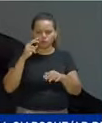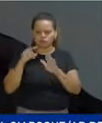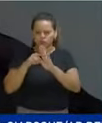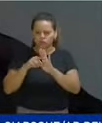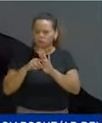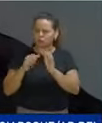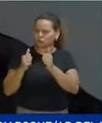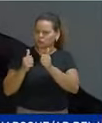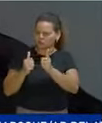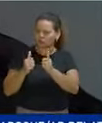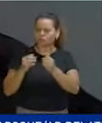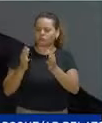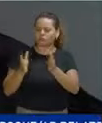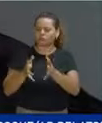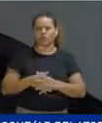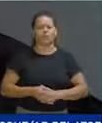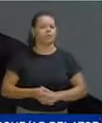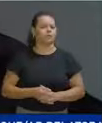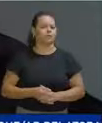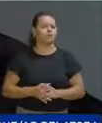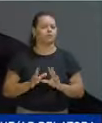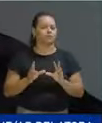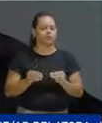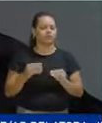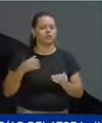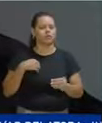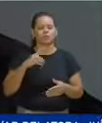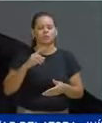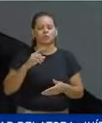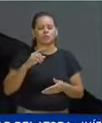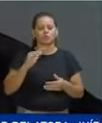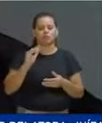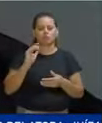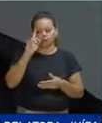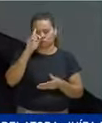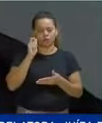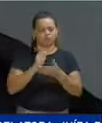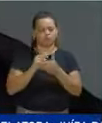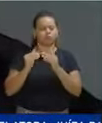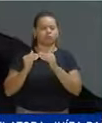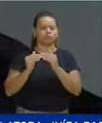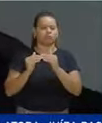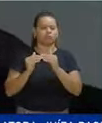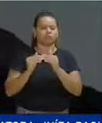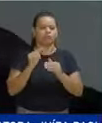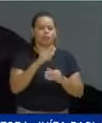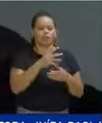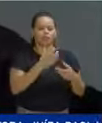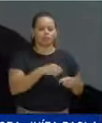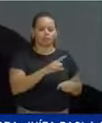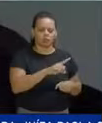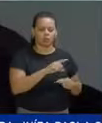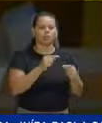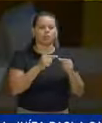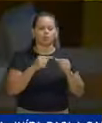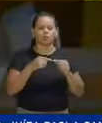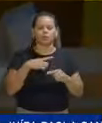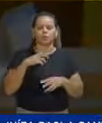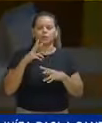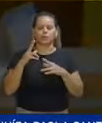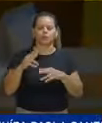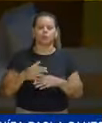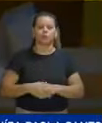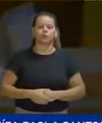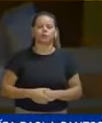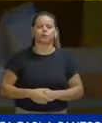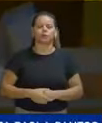bem relatado. Por tais razões, a acompanho inteiramente seu voto pelo não provimento. do recurso. Decisão. O